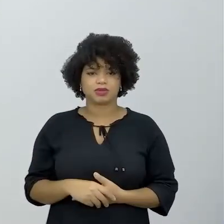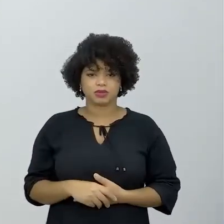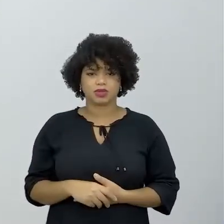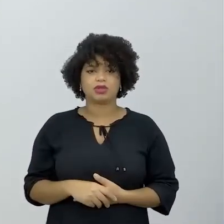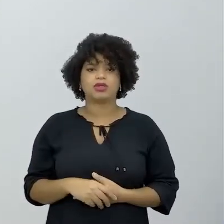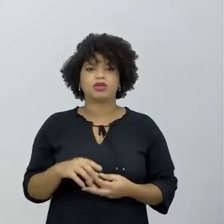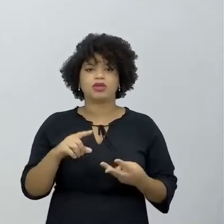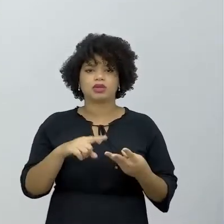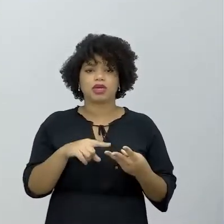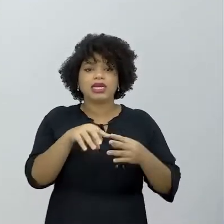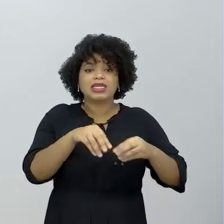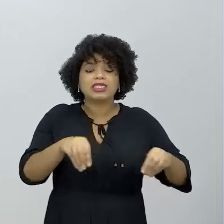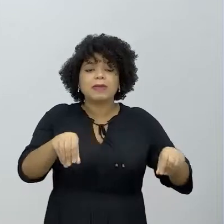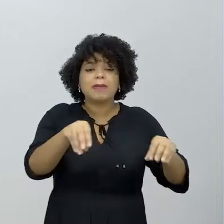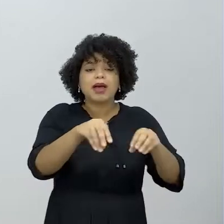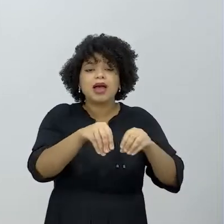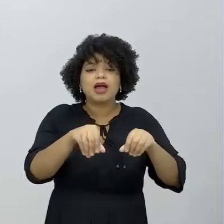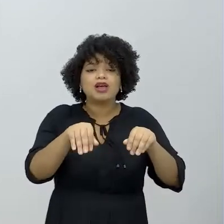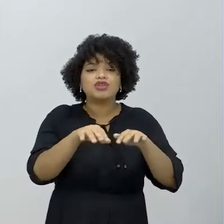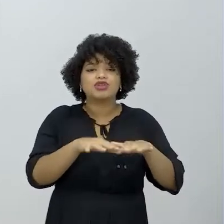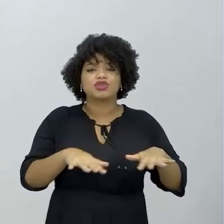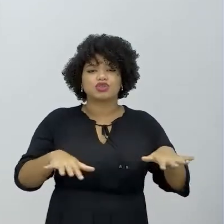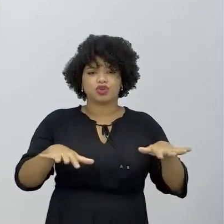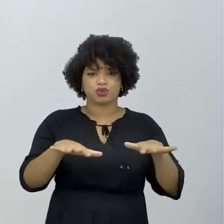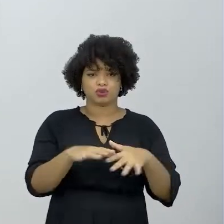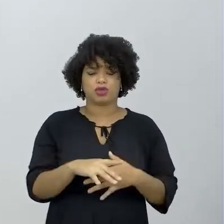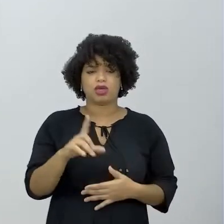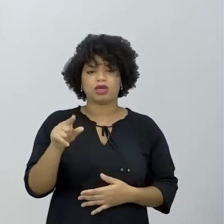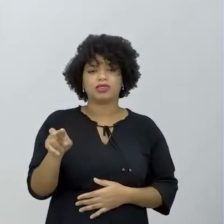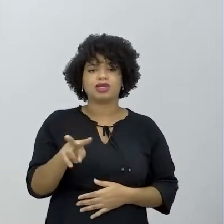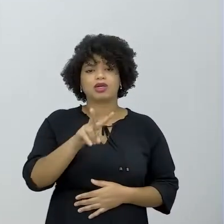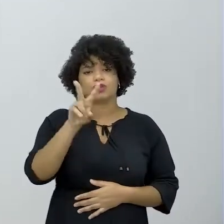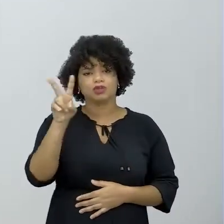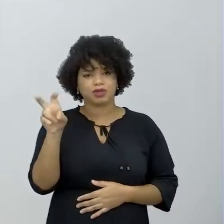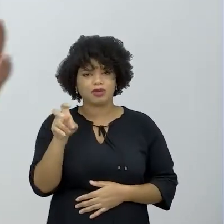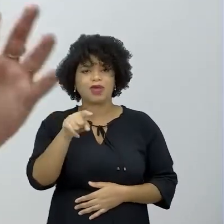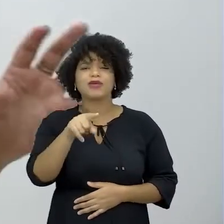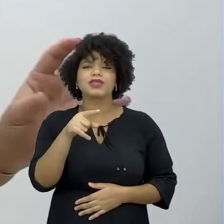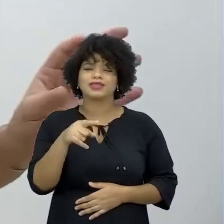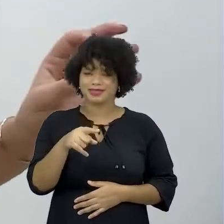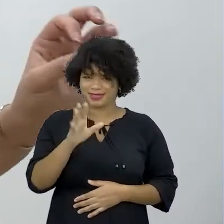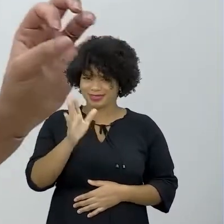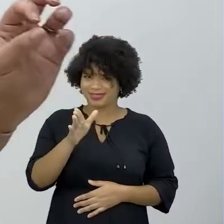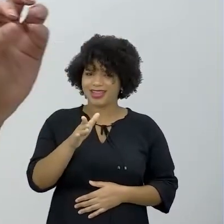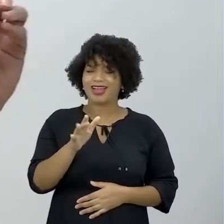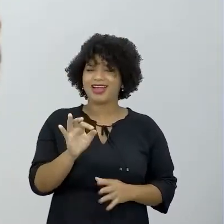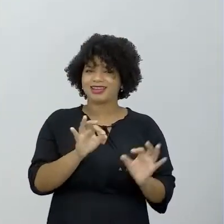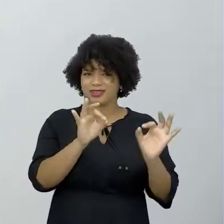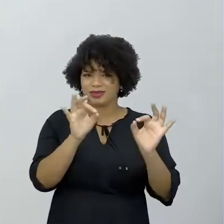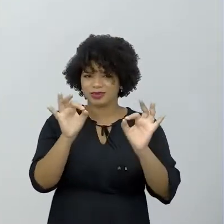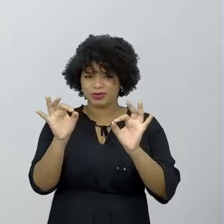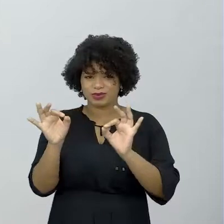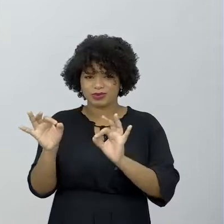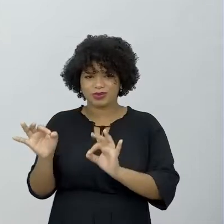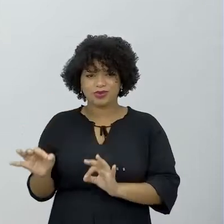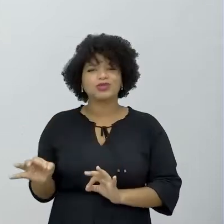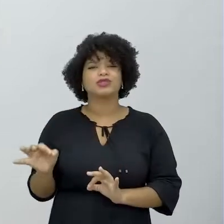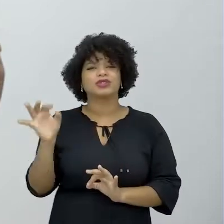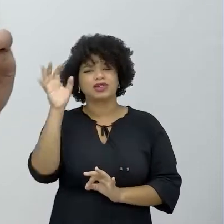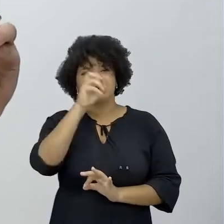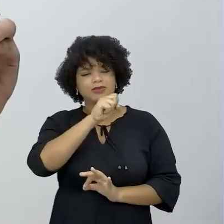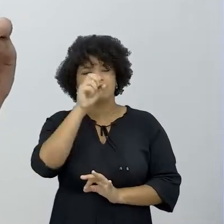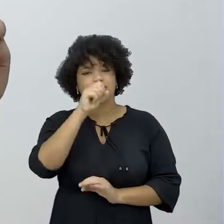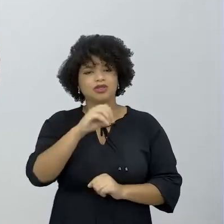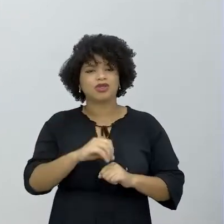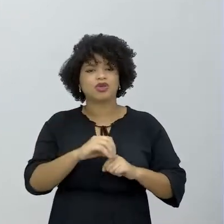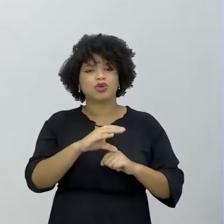paisagem, espaço, território, isso tudo são temas que vocês já viram lá na sua formação